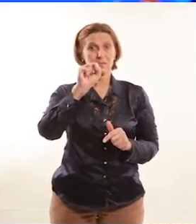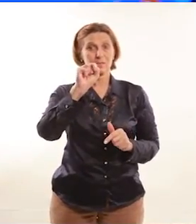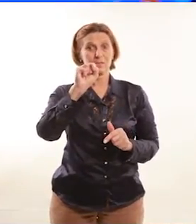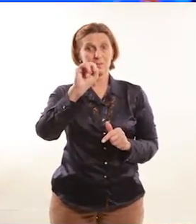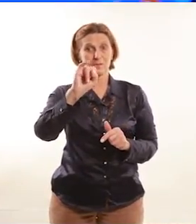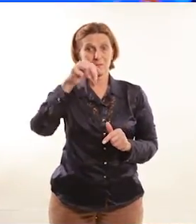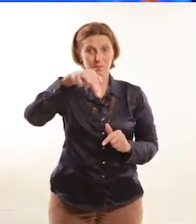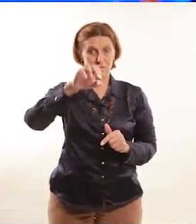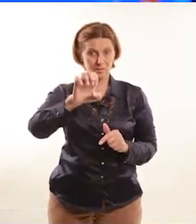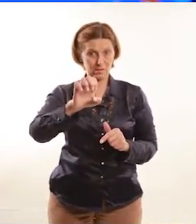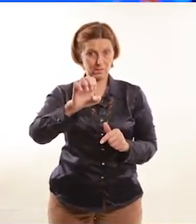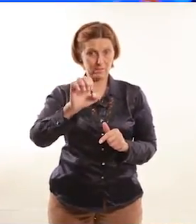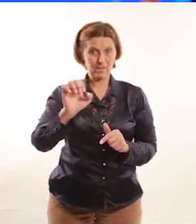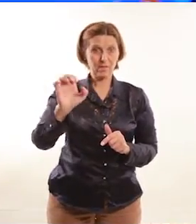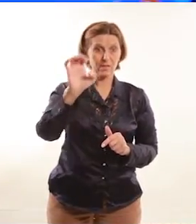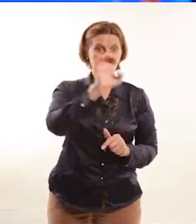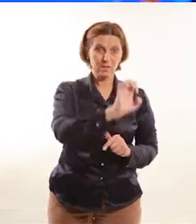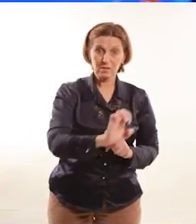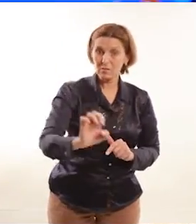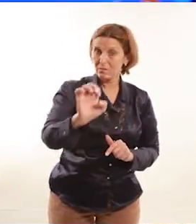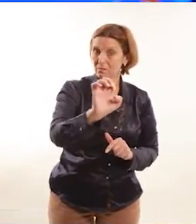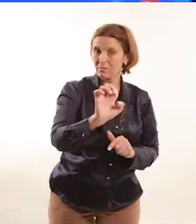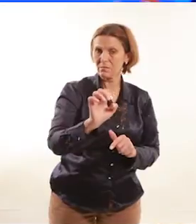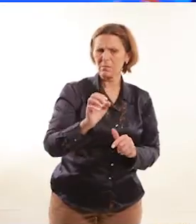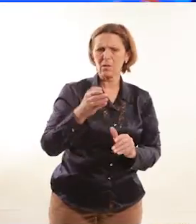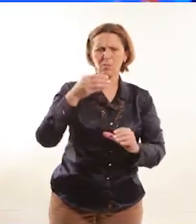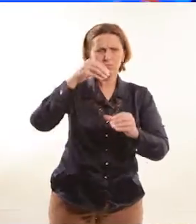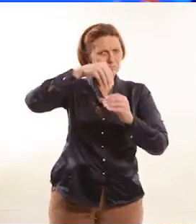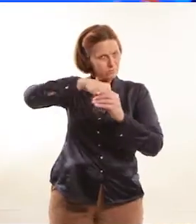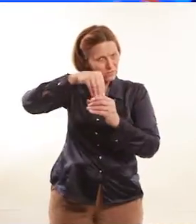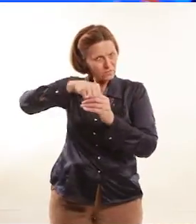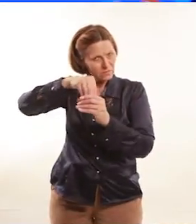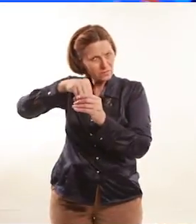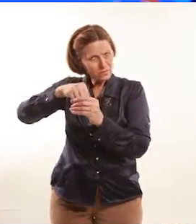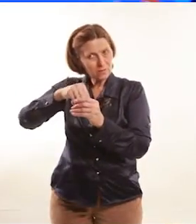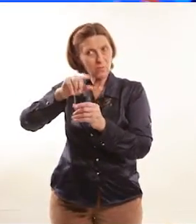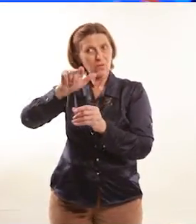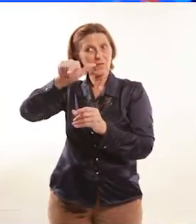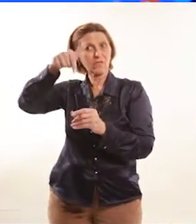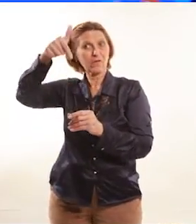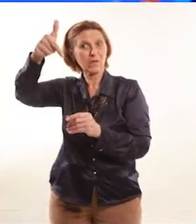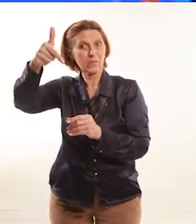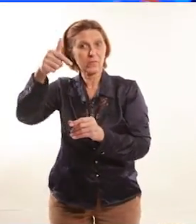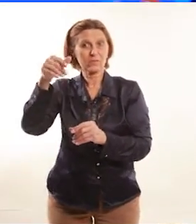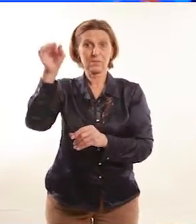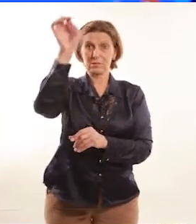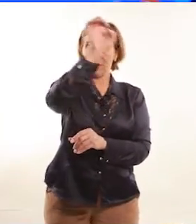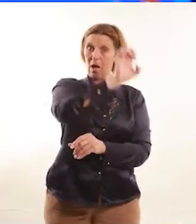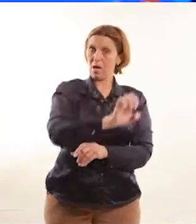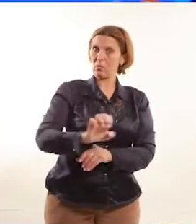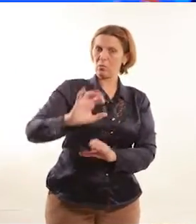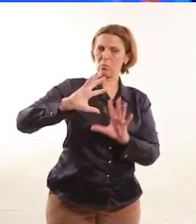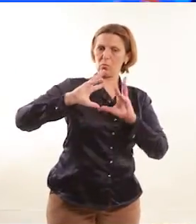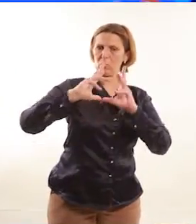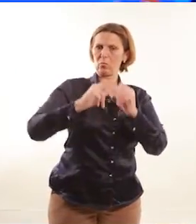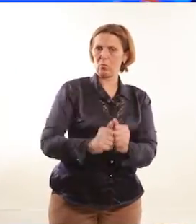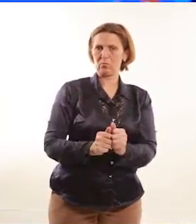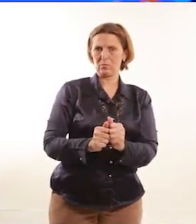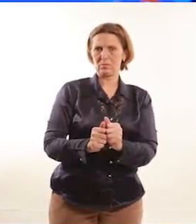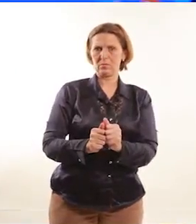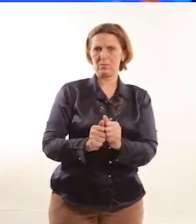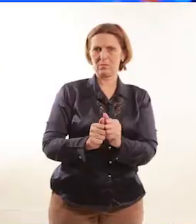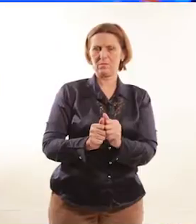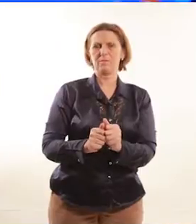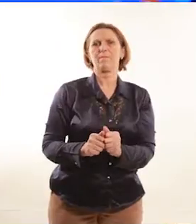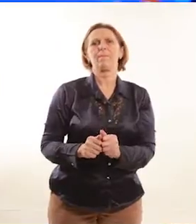Uma variação de localidade. E após a aprovação na CIB regional, vai para a CIB estadual, né? Comissão